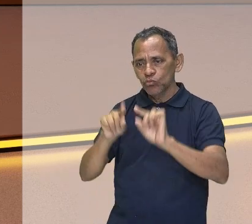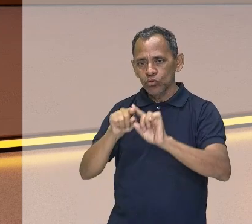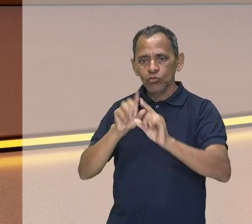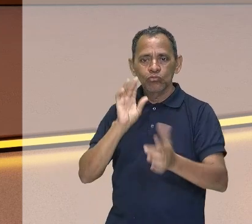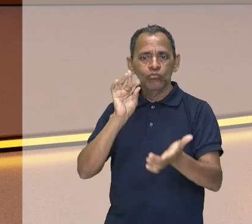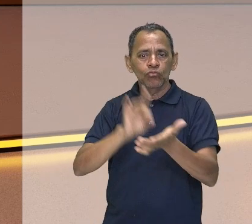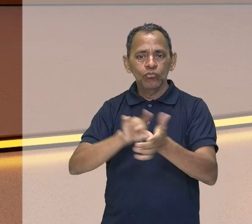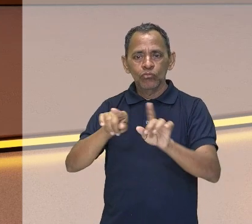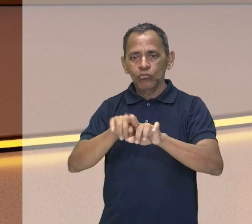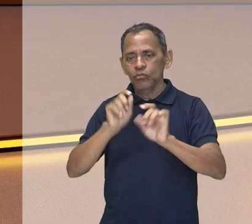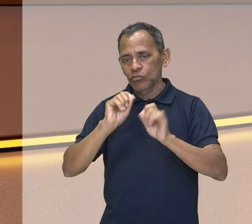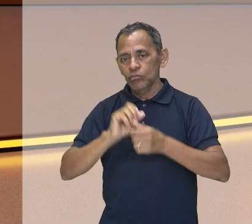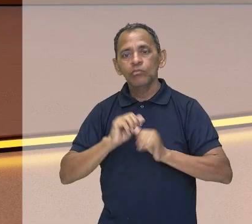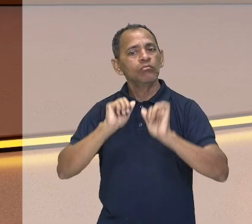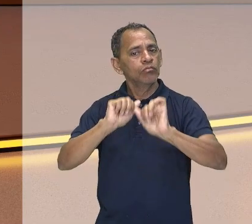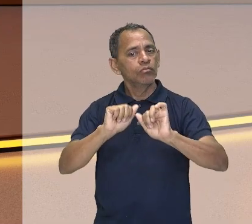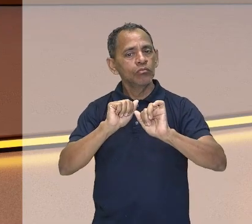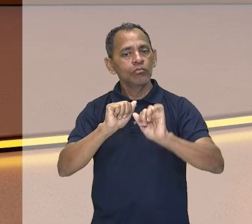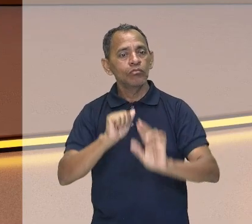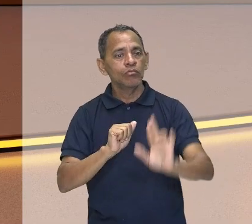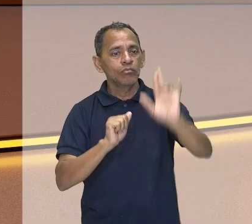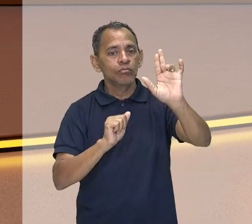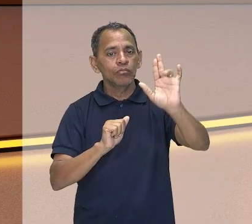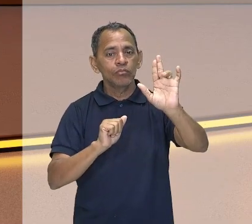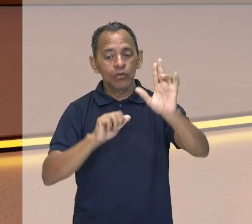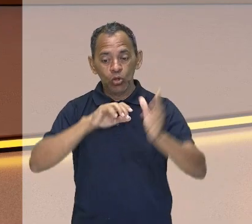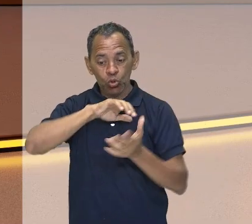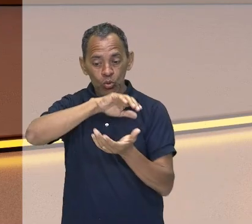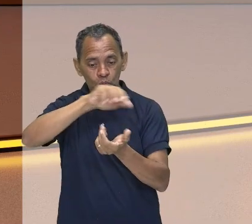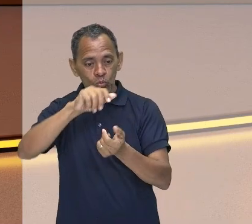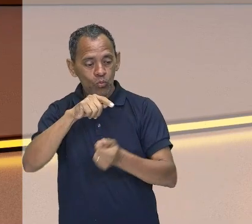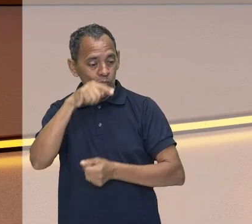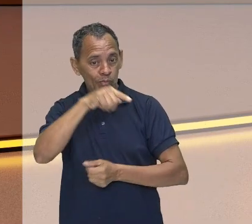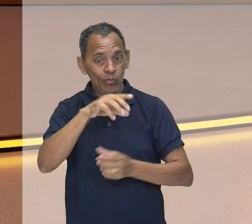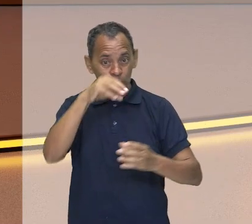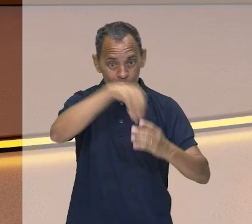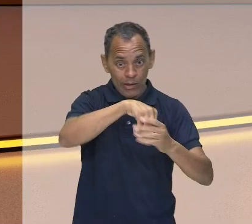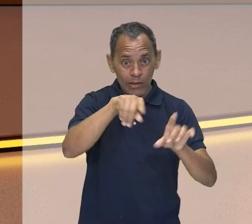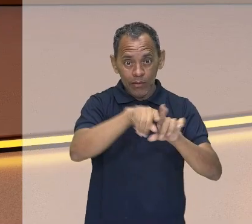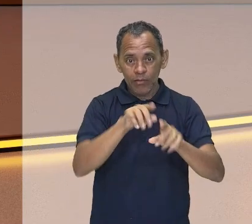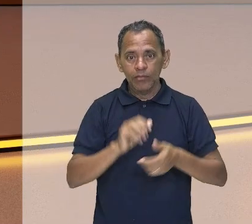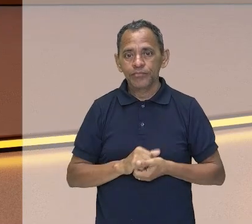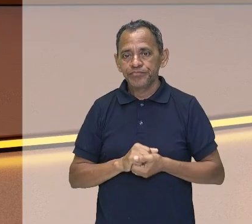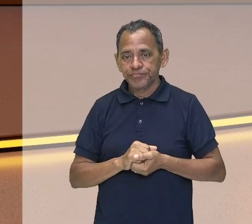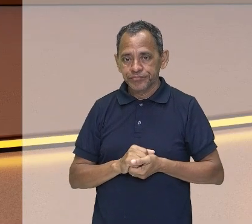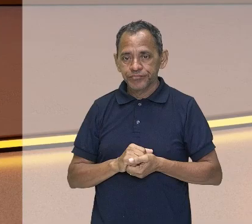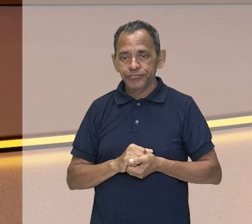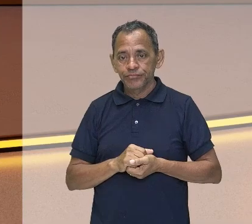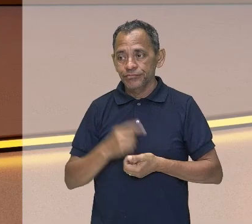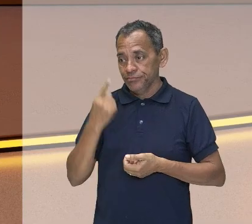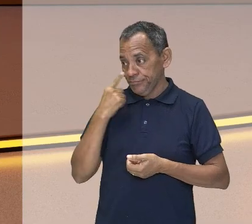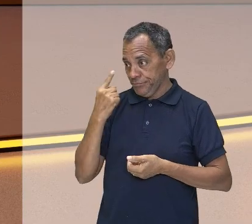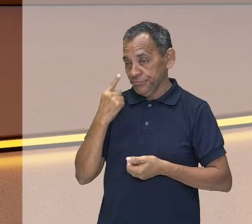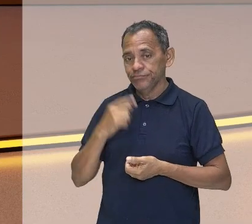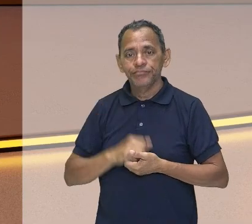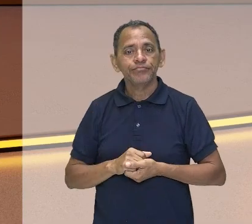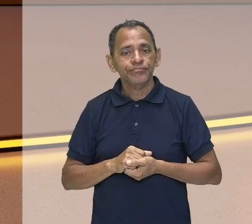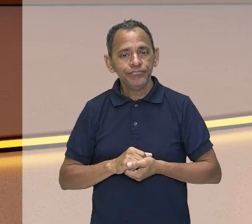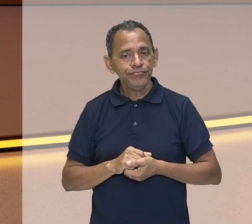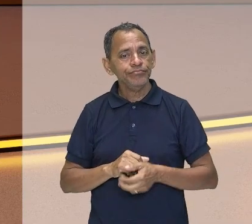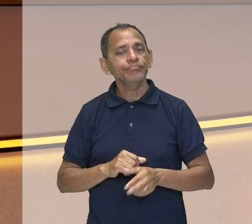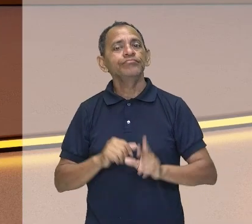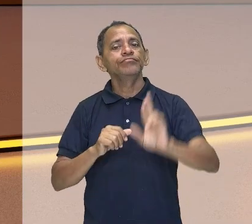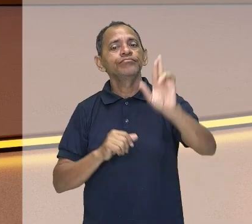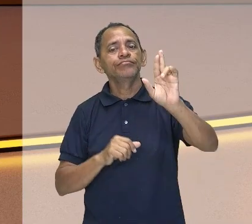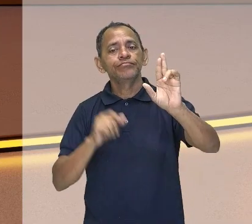para que a gente possa representar, por exemplo, o mundo em um mapa como esse que vocês estão vendo aqui. E é também uma representação